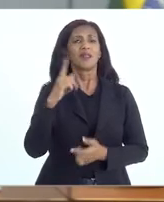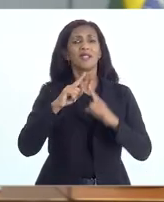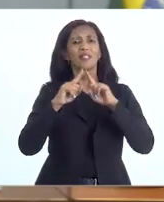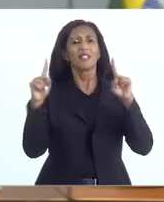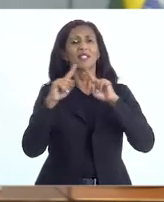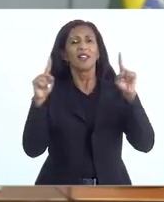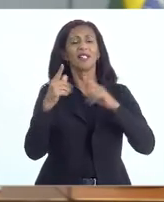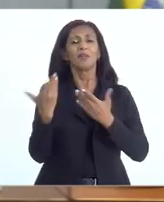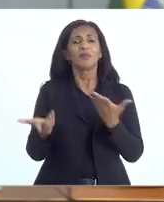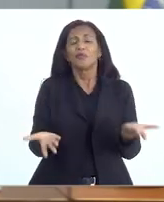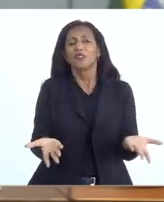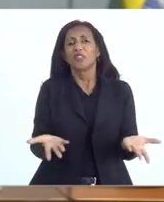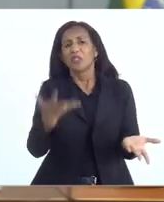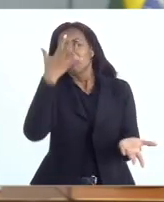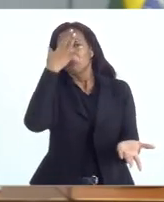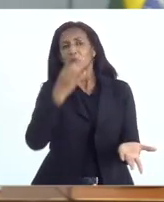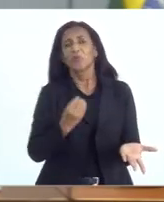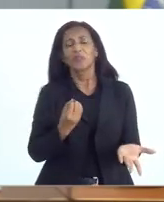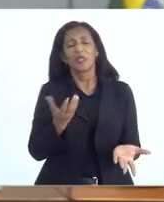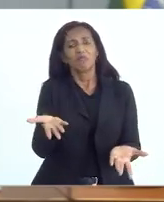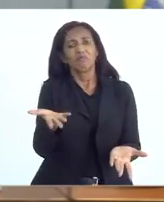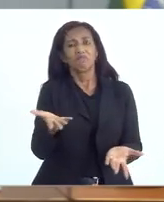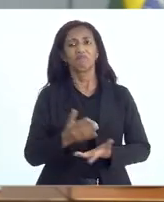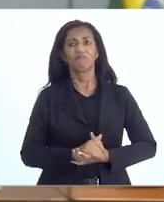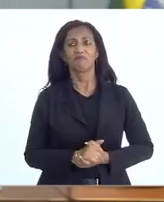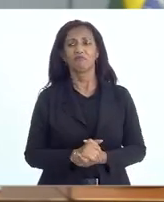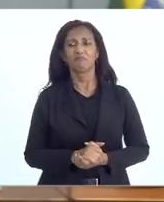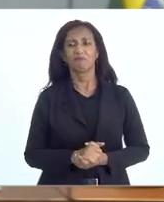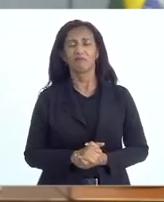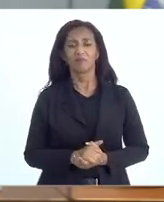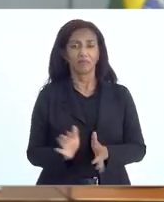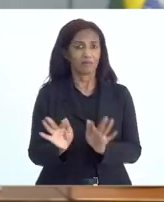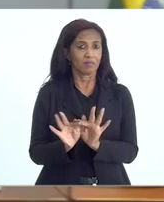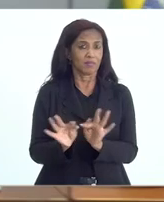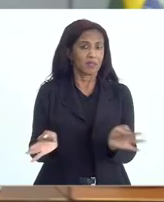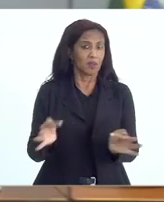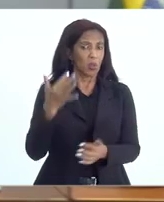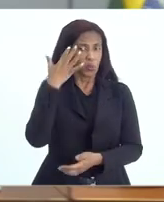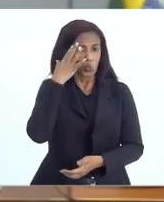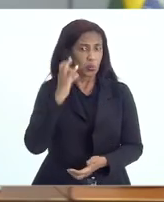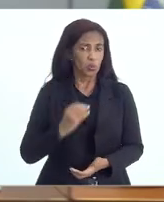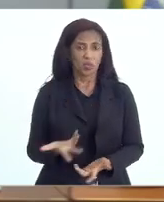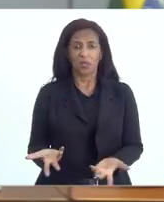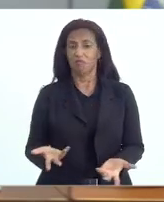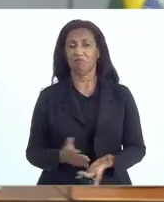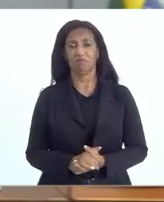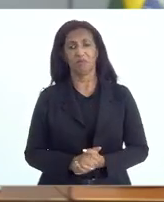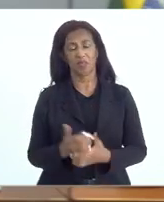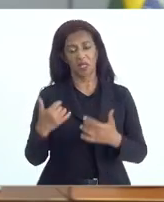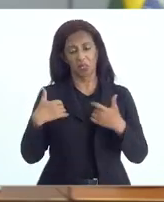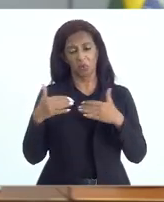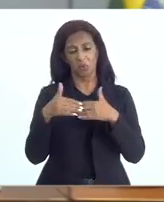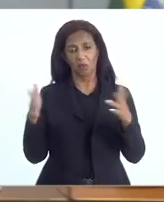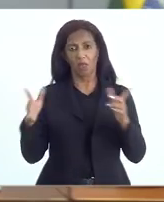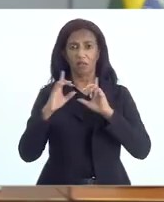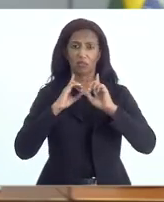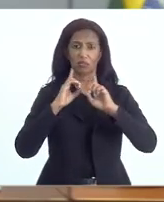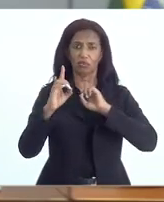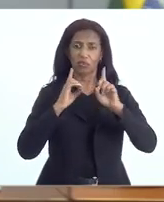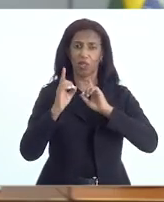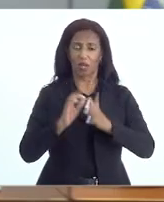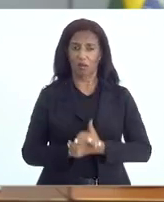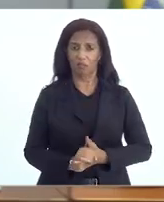reivindicação que eu não sei qual é a reivindicação que eles querem é simplesmente eu não sei então eu tô aberta ao diálogo